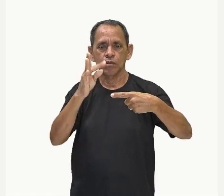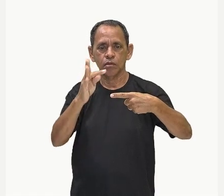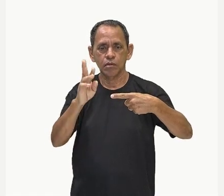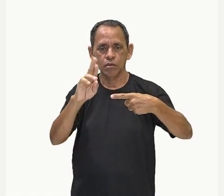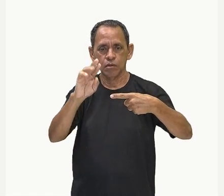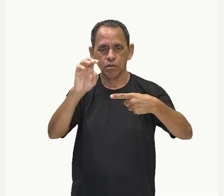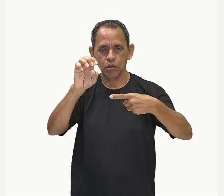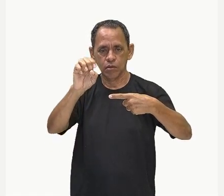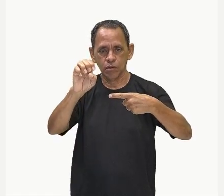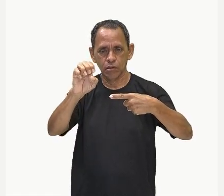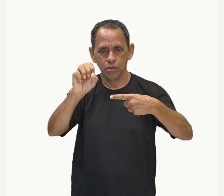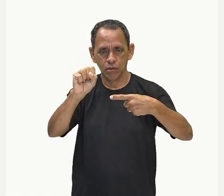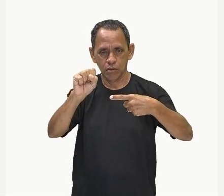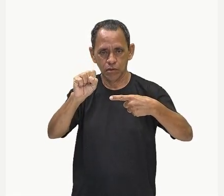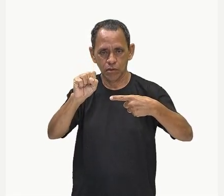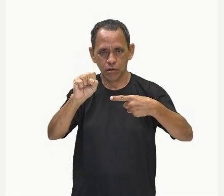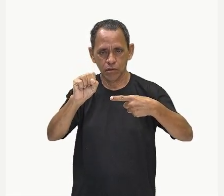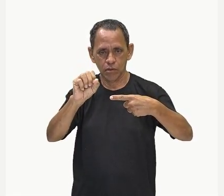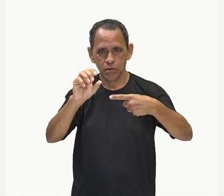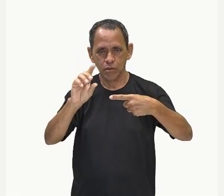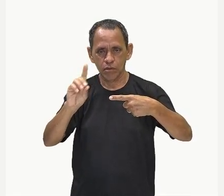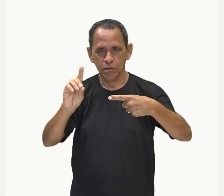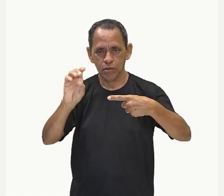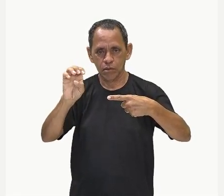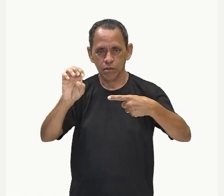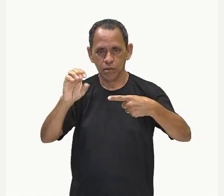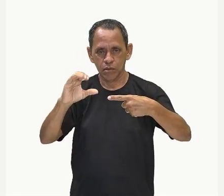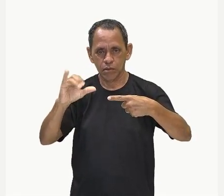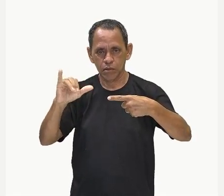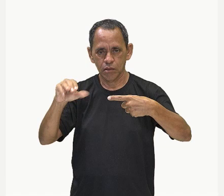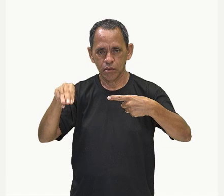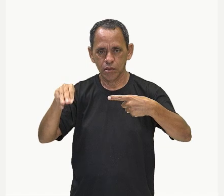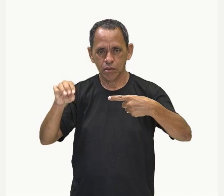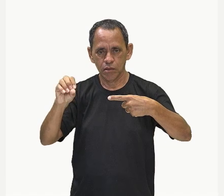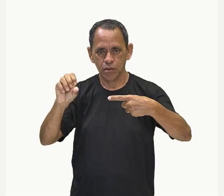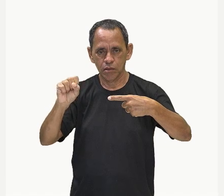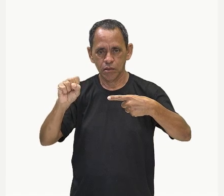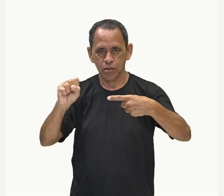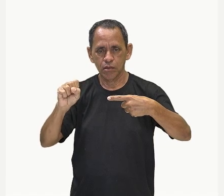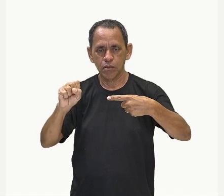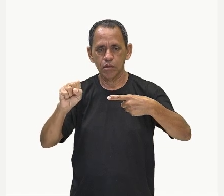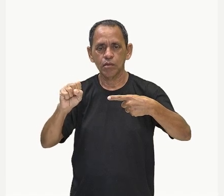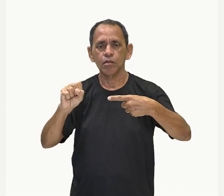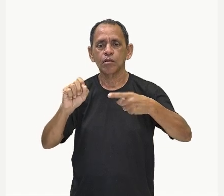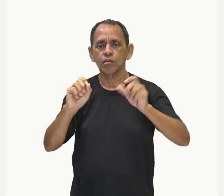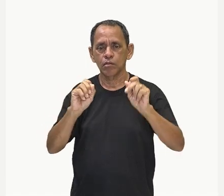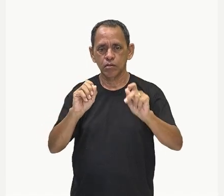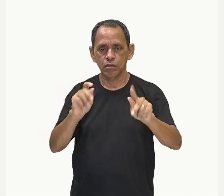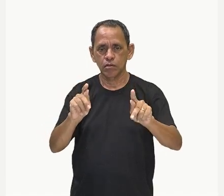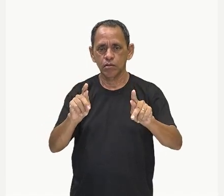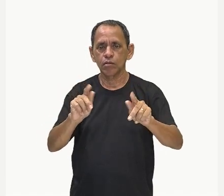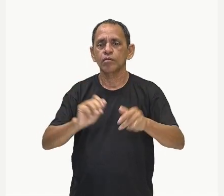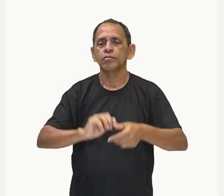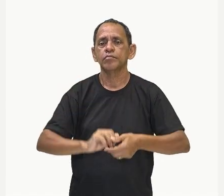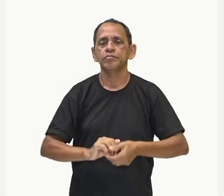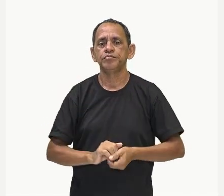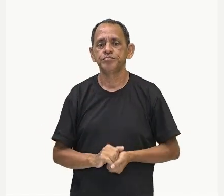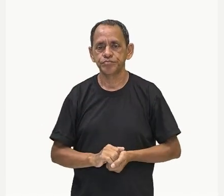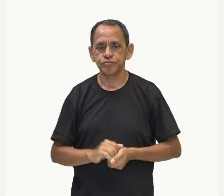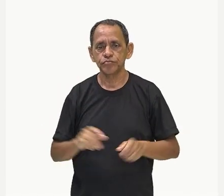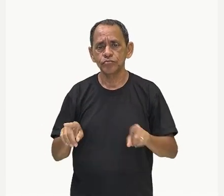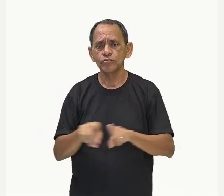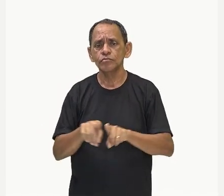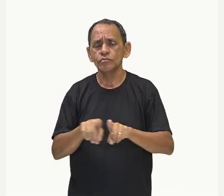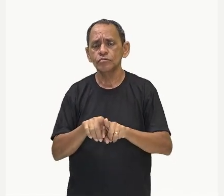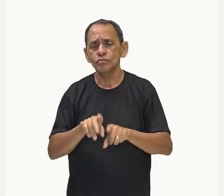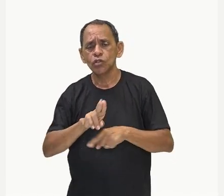Tá? Então, aqui significa que nós temos 3 décimos. Também, né, chegamos a